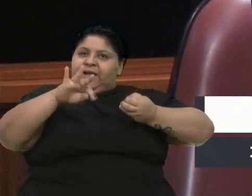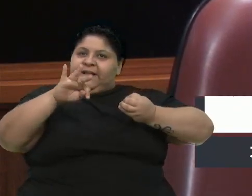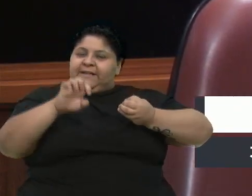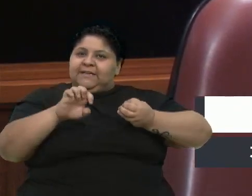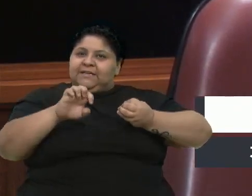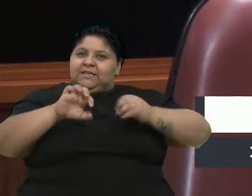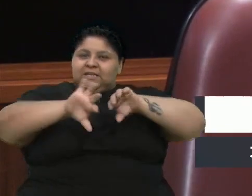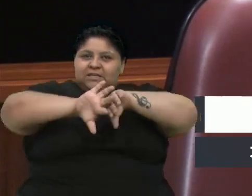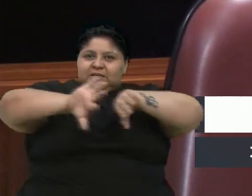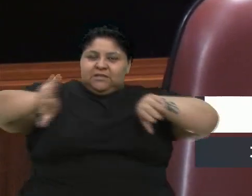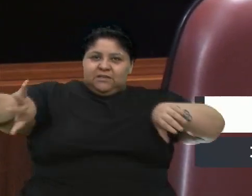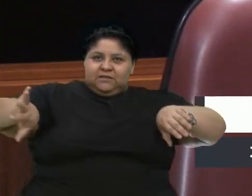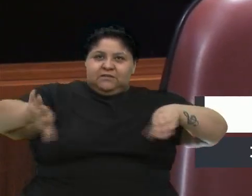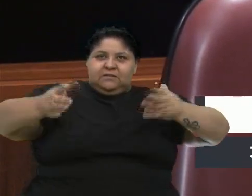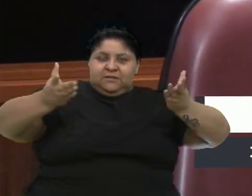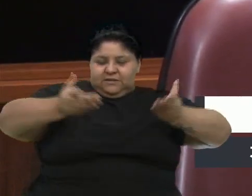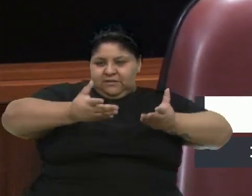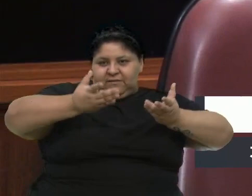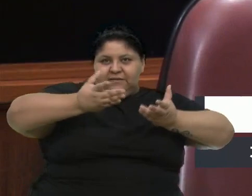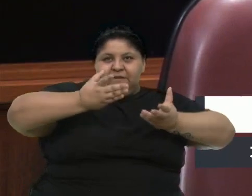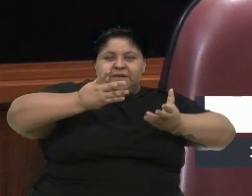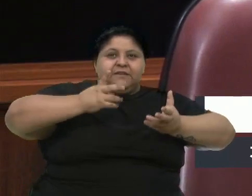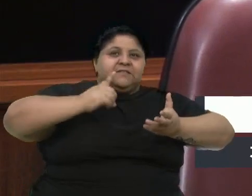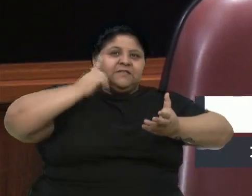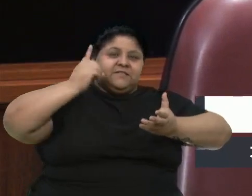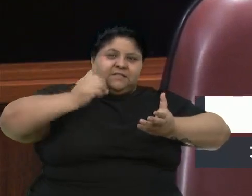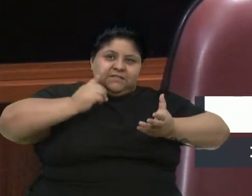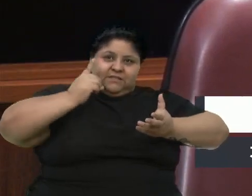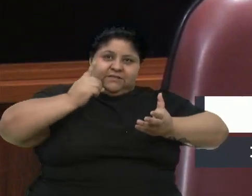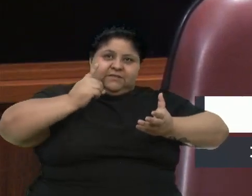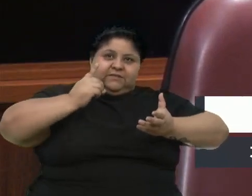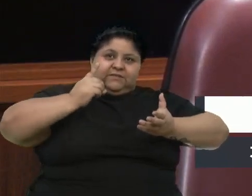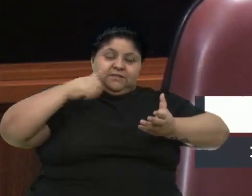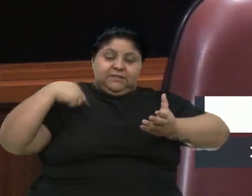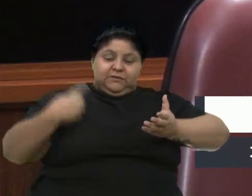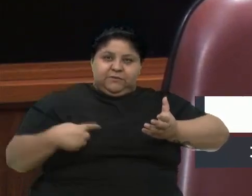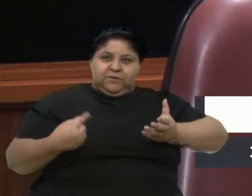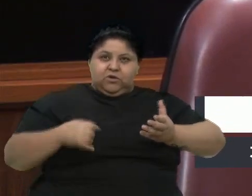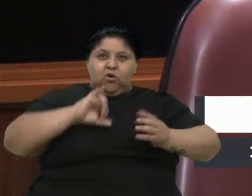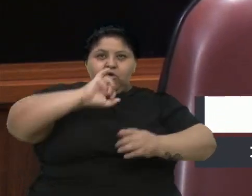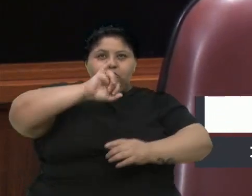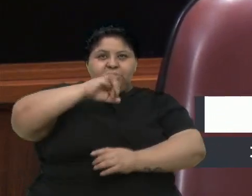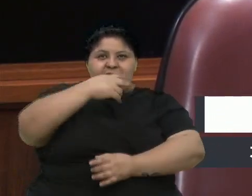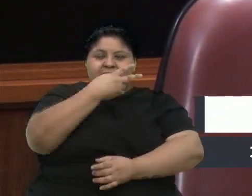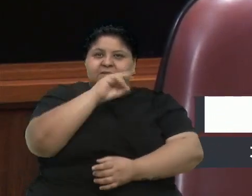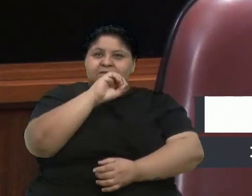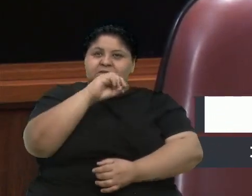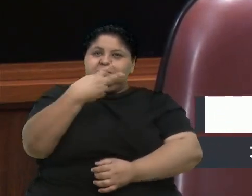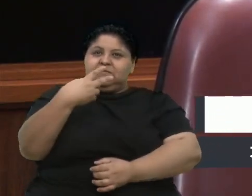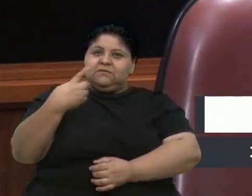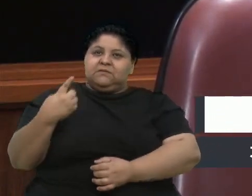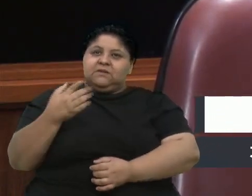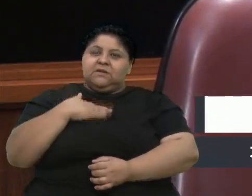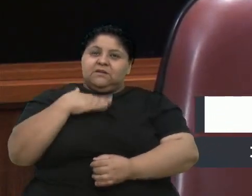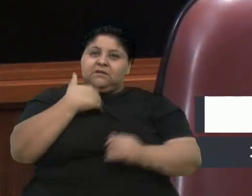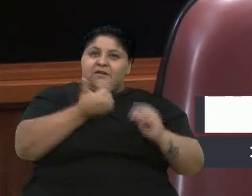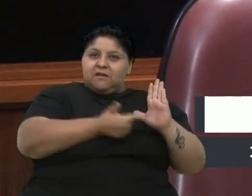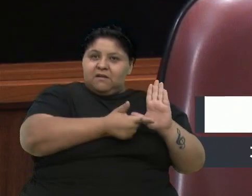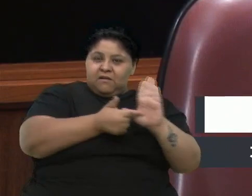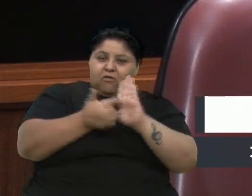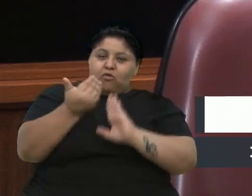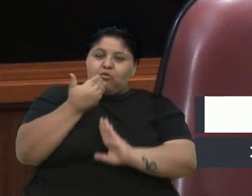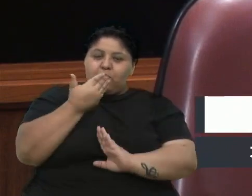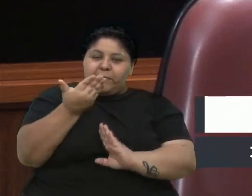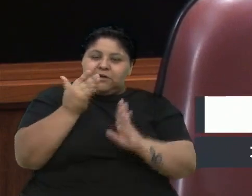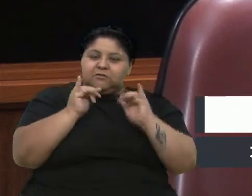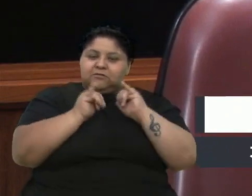da atual deputada federal Denise Pessoa, em janeiro de 2021, eu apresentei um pedido de